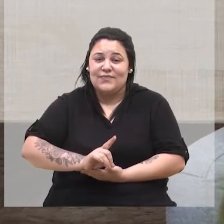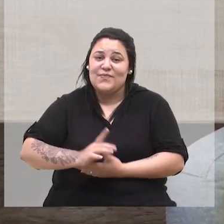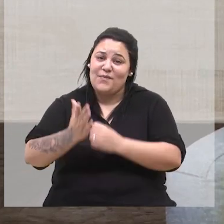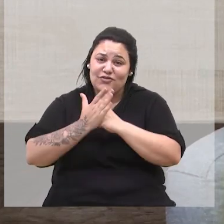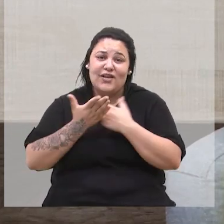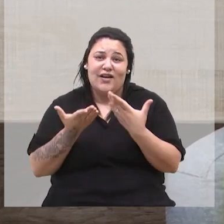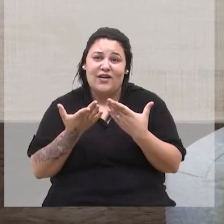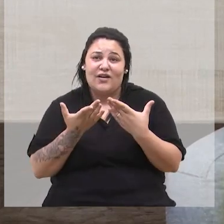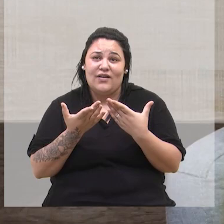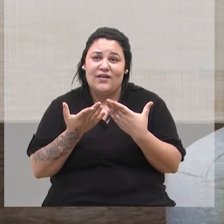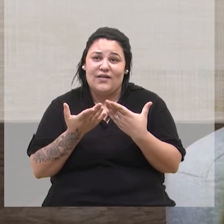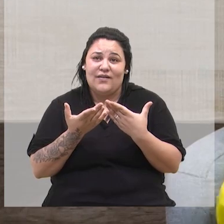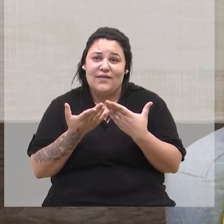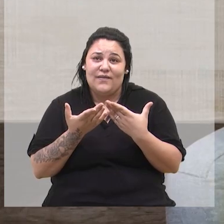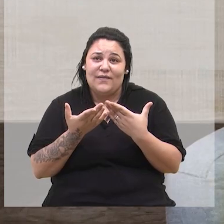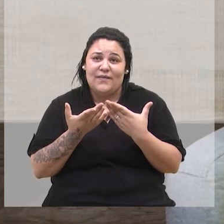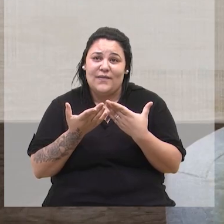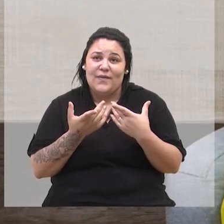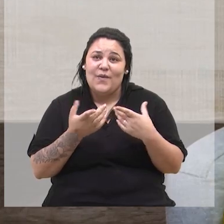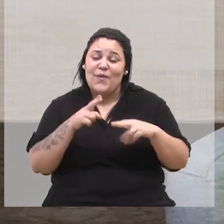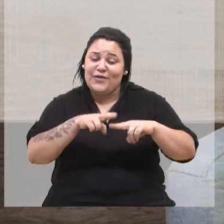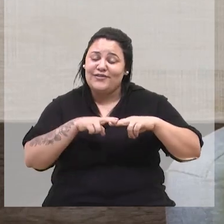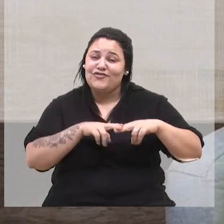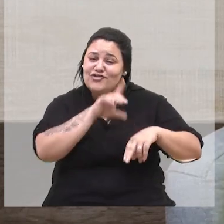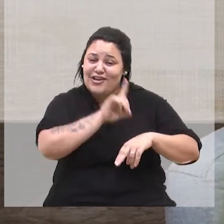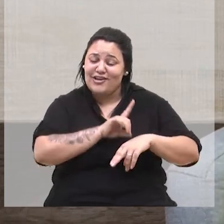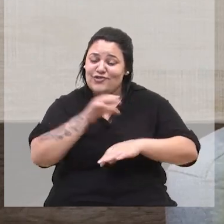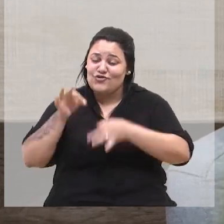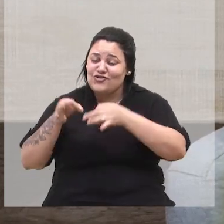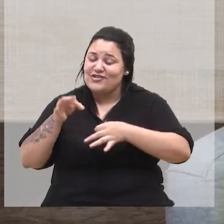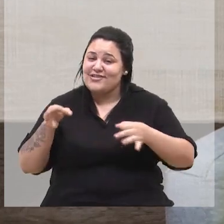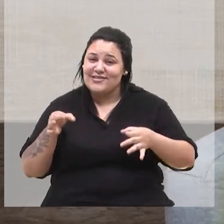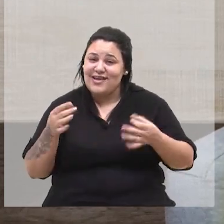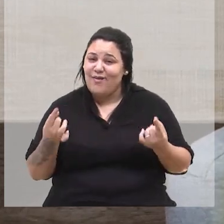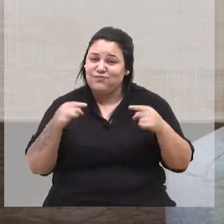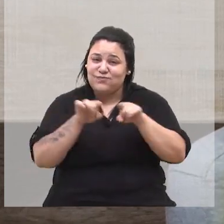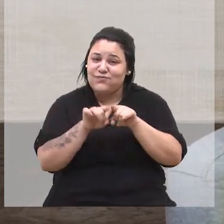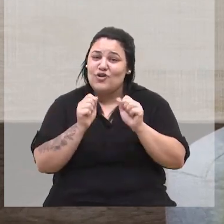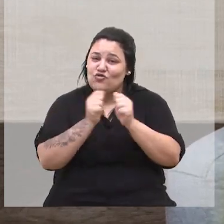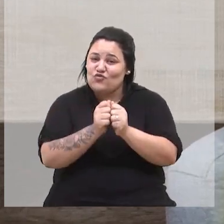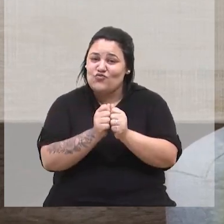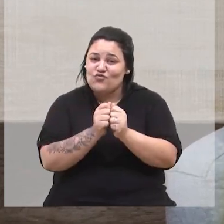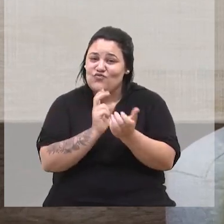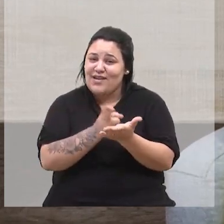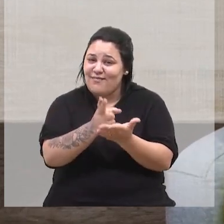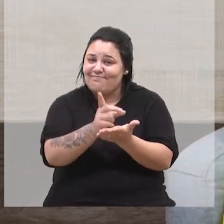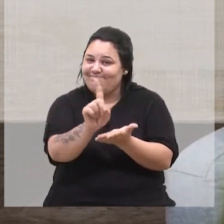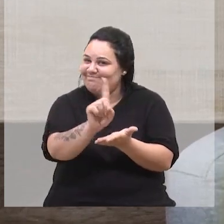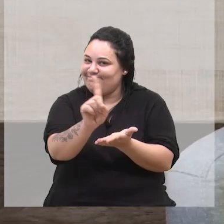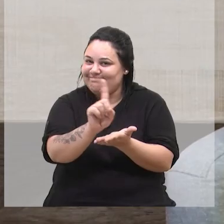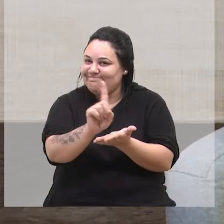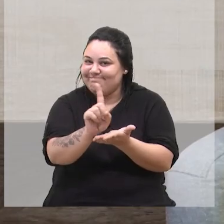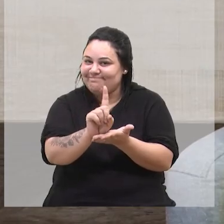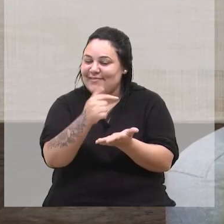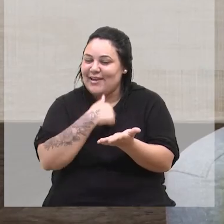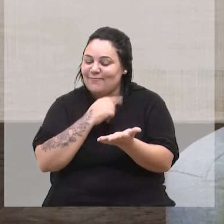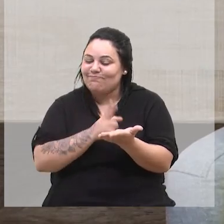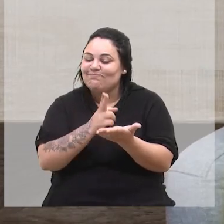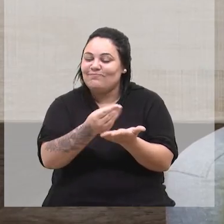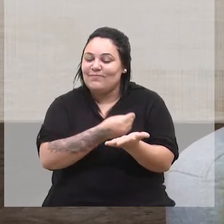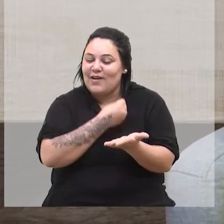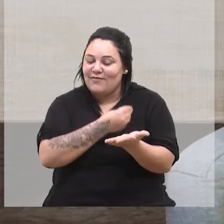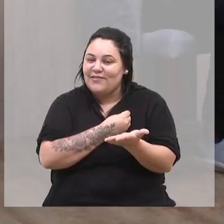lei a meu favor. Portanto, direito, lei e justiça não estão sempre juntos. Eu aprendi desde criança e por isso que eu acho que eu levei sempre uma vida forte